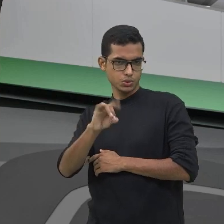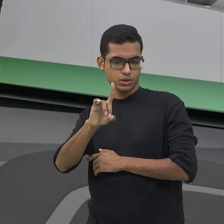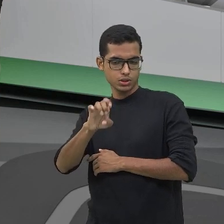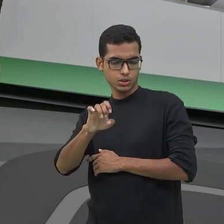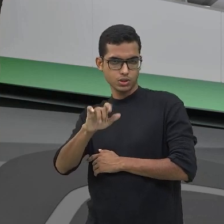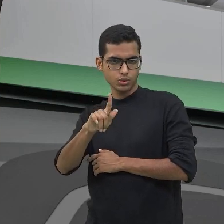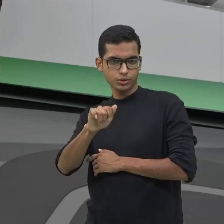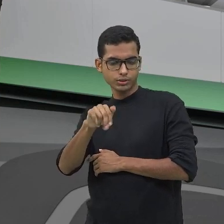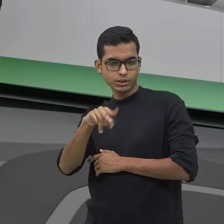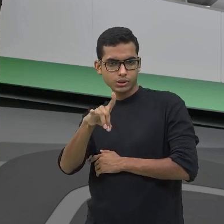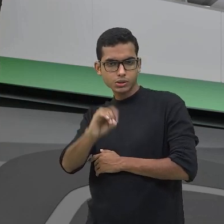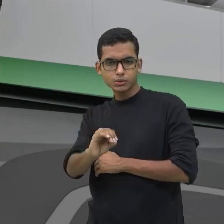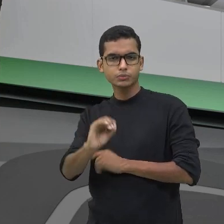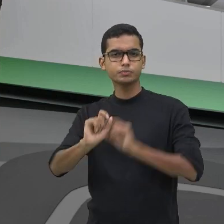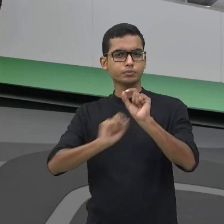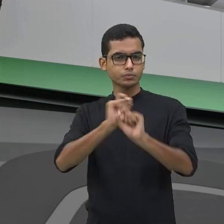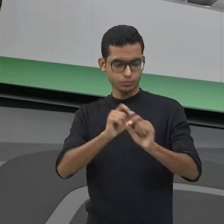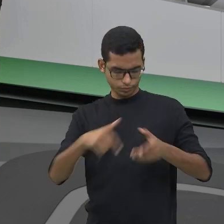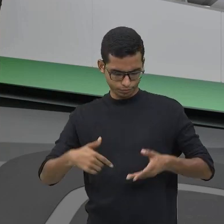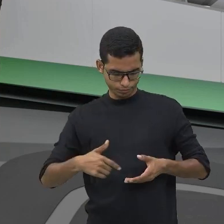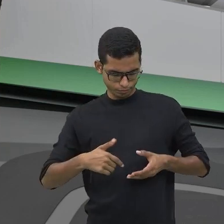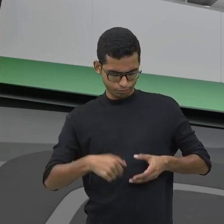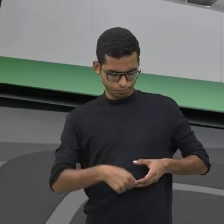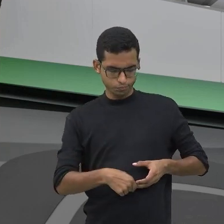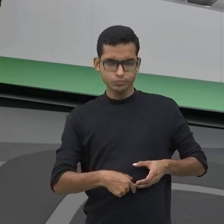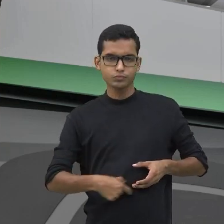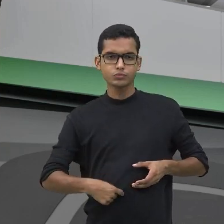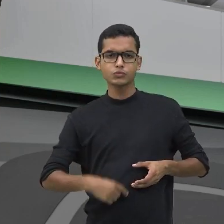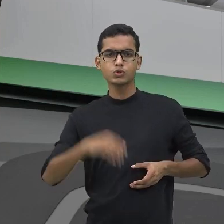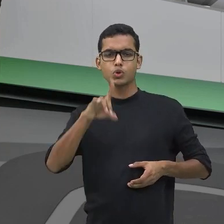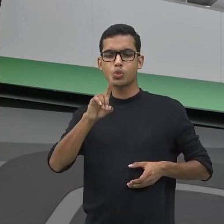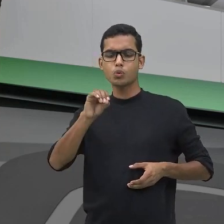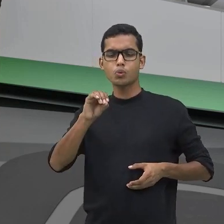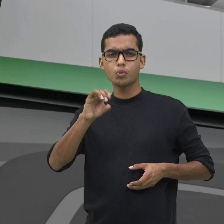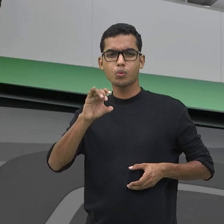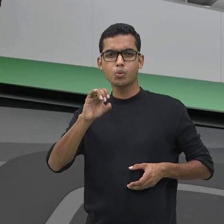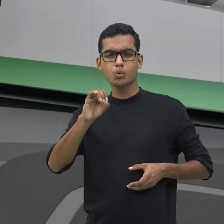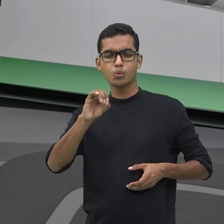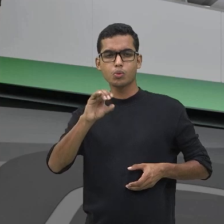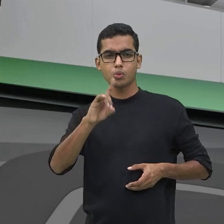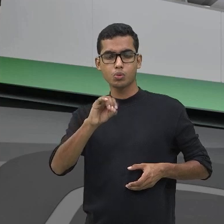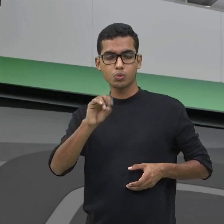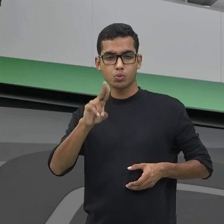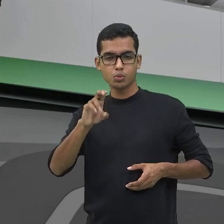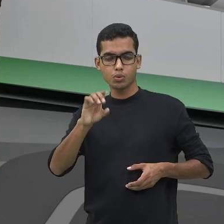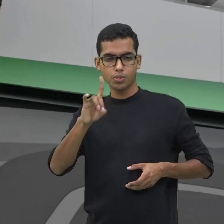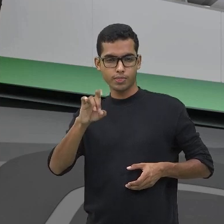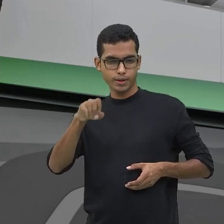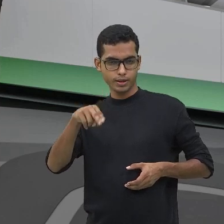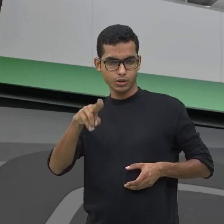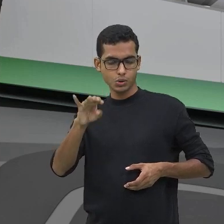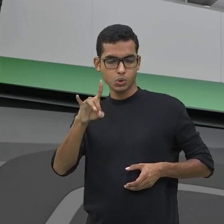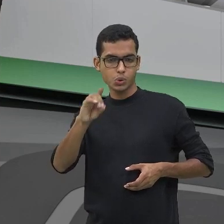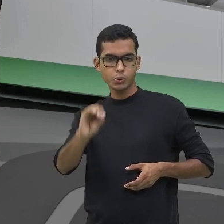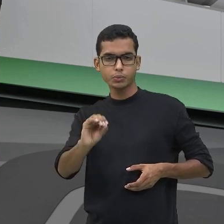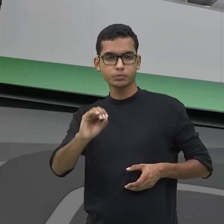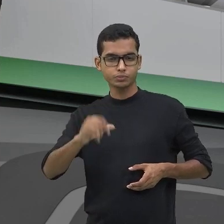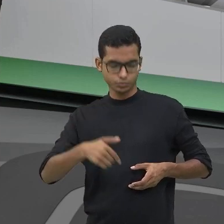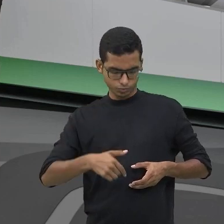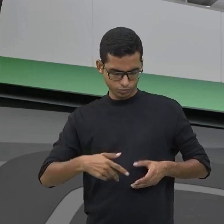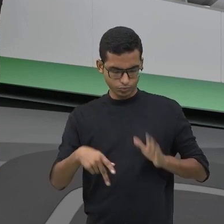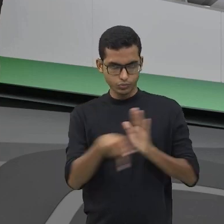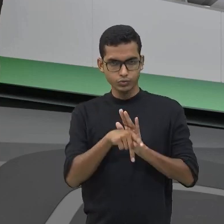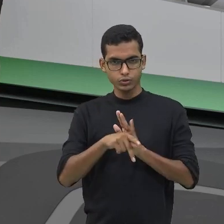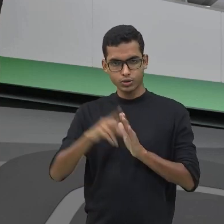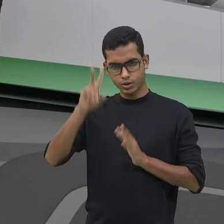no duodeno, eu vou receber aqui, ó, a bile. A bile vai cair aqui. A bile,